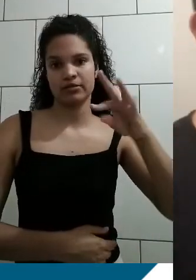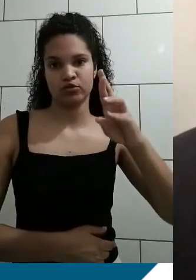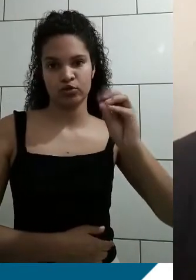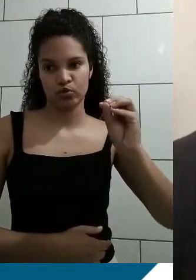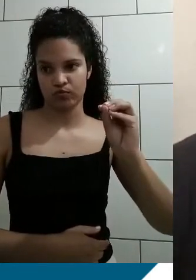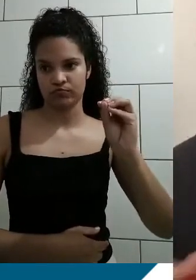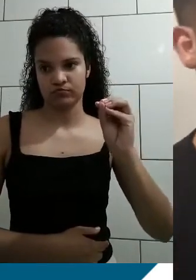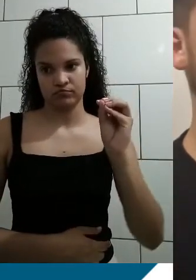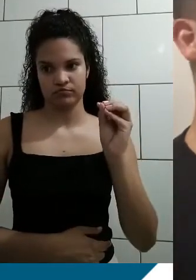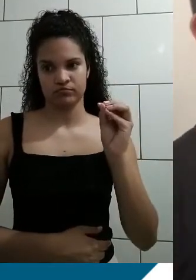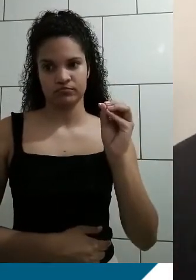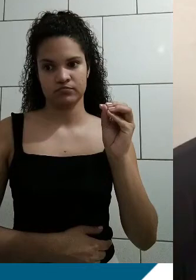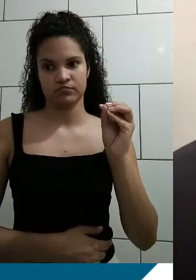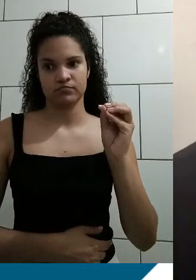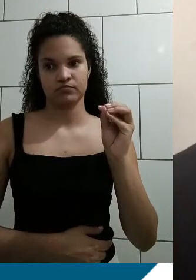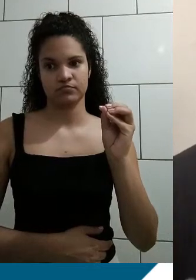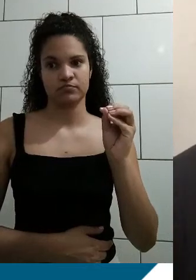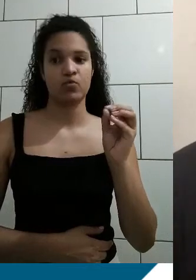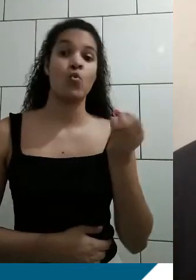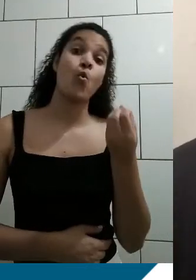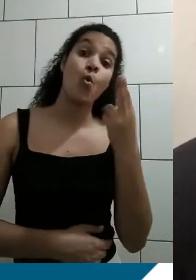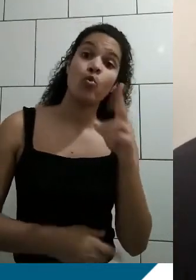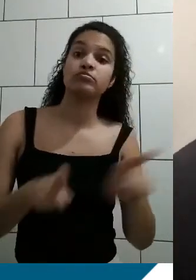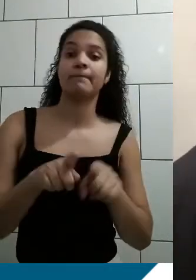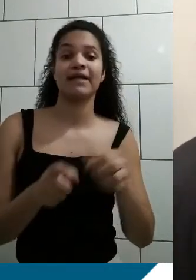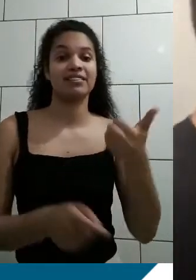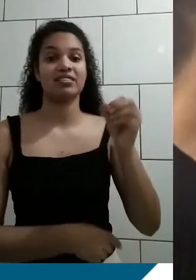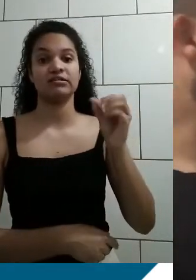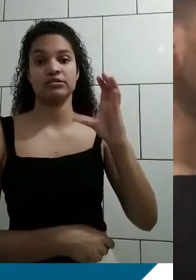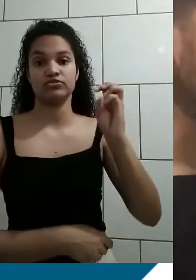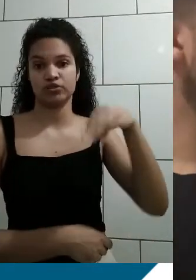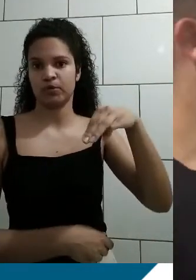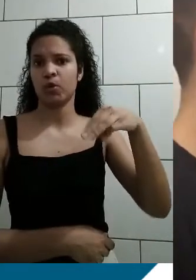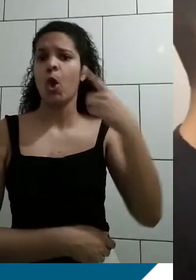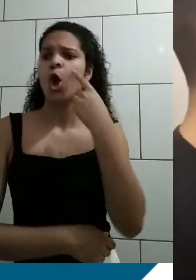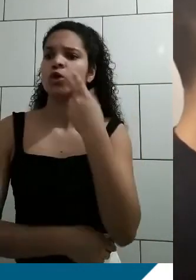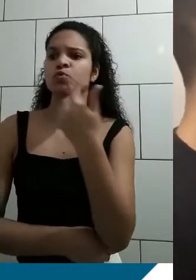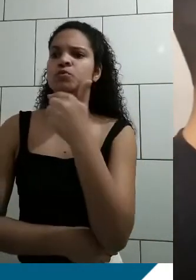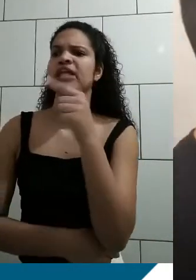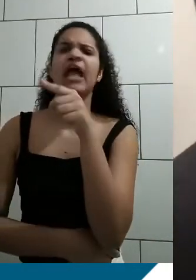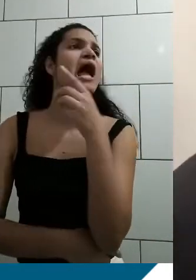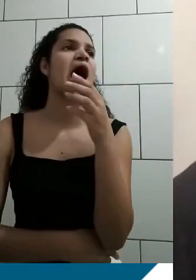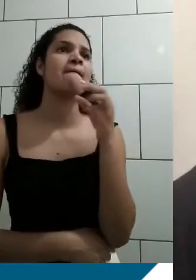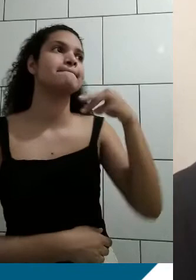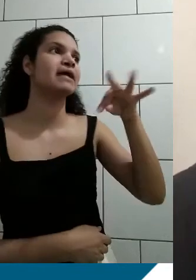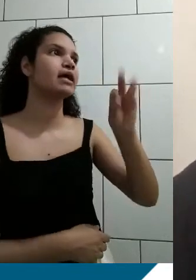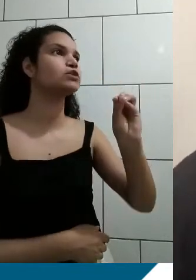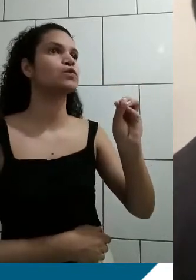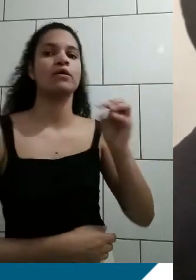a questão não falou se ele quer em metro ou se ele quer em centímetro. Então, para resolver essa questão, basta a gente colocar todas as unidades no